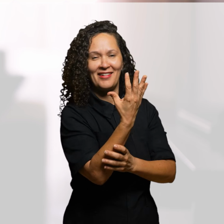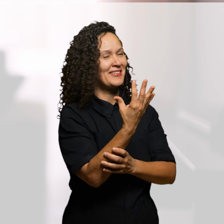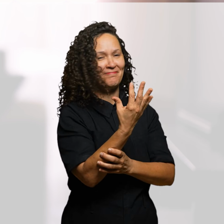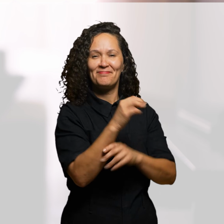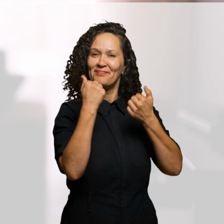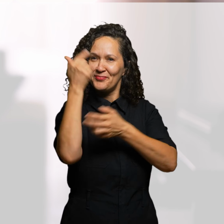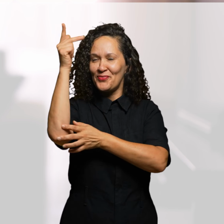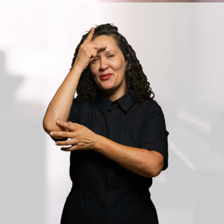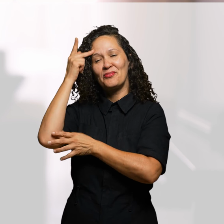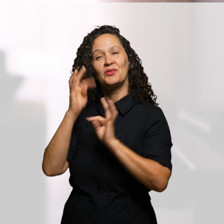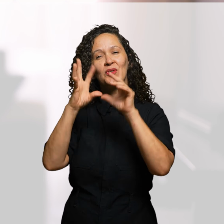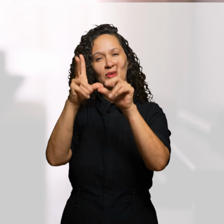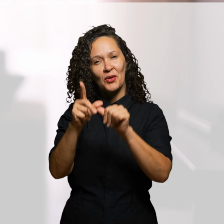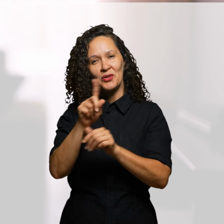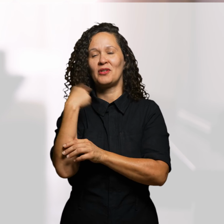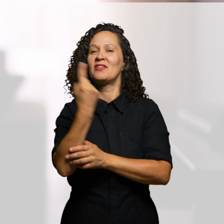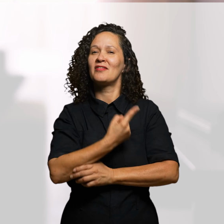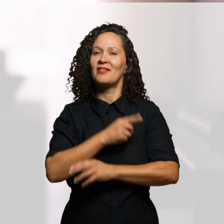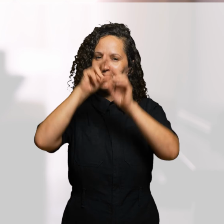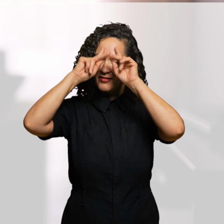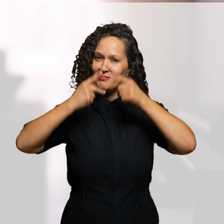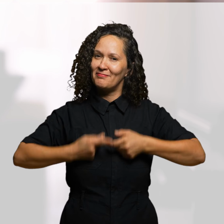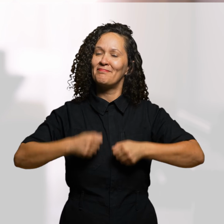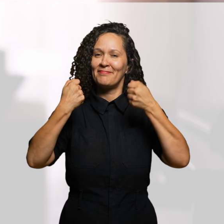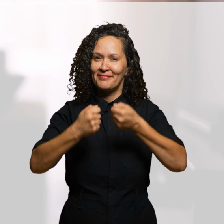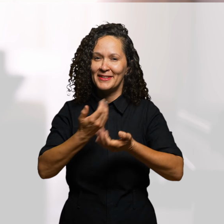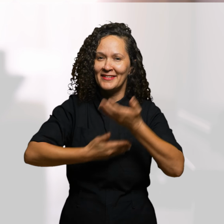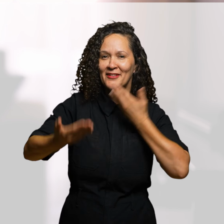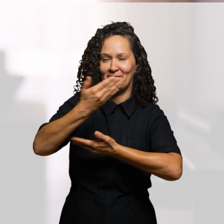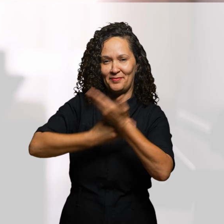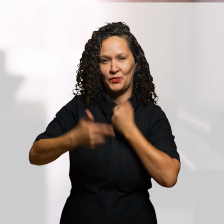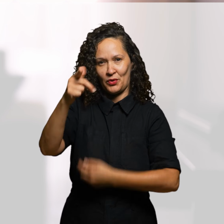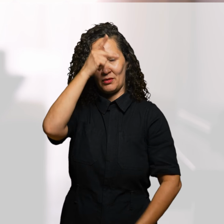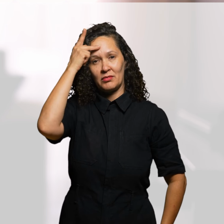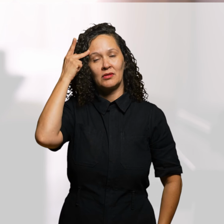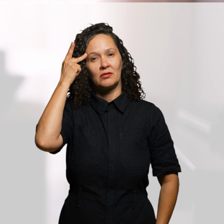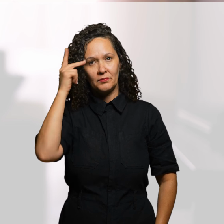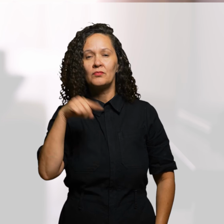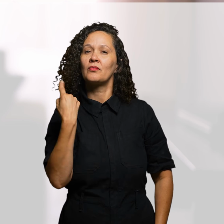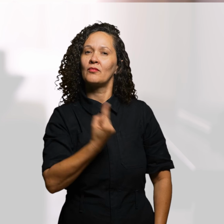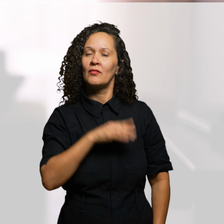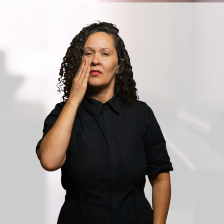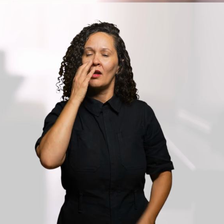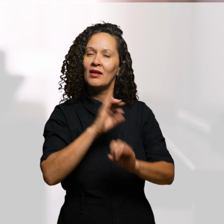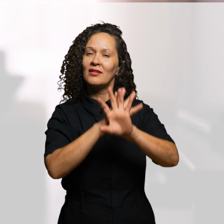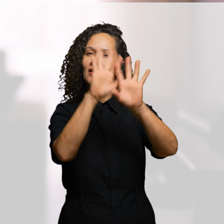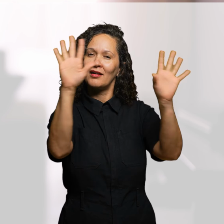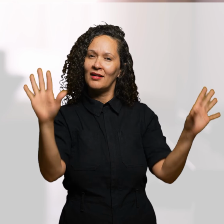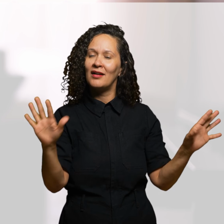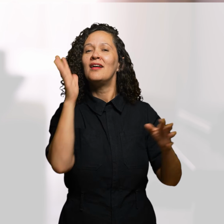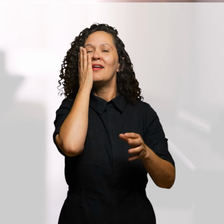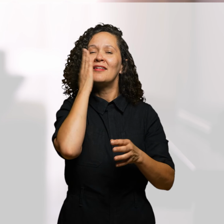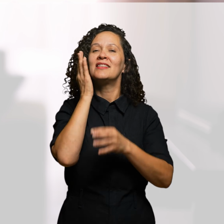Então assim, todo mundo precisa de todo mundo, seja o grau que for, então que a gente possa entender que se